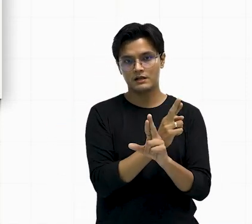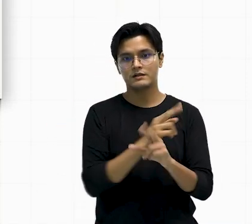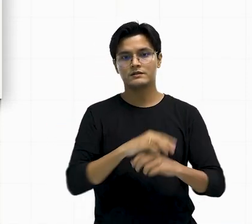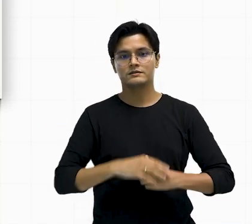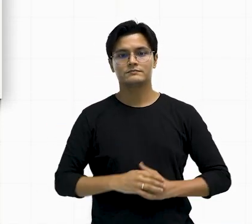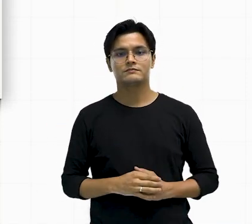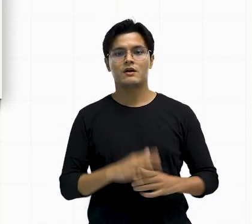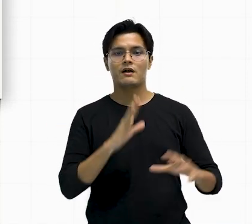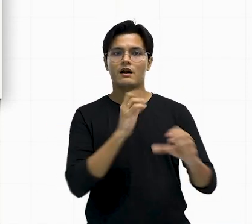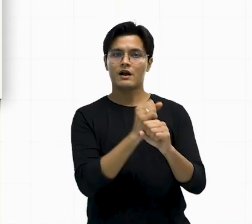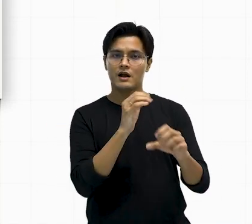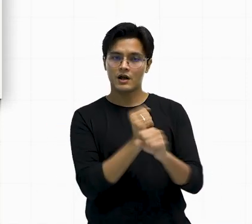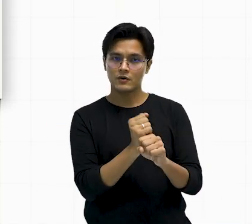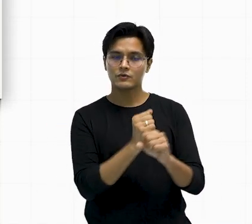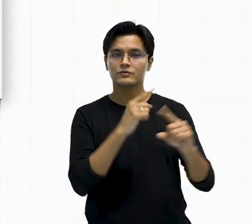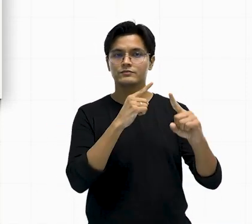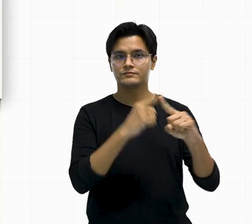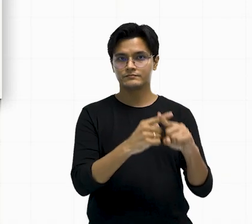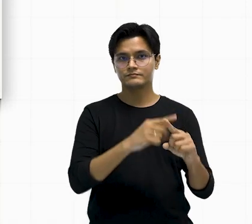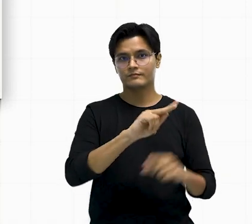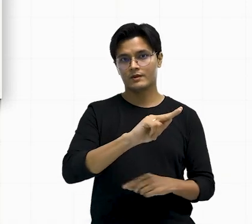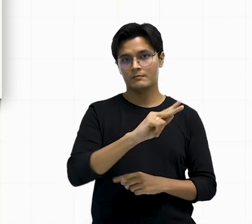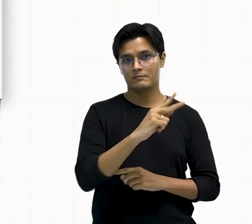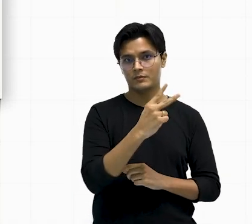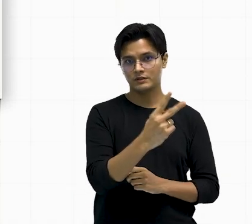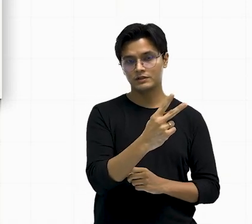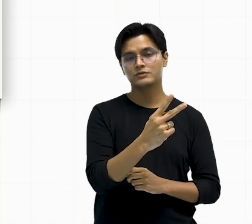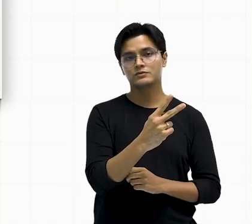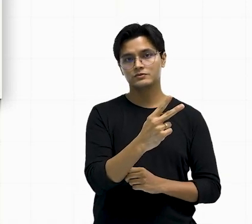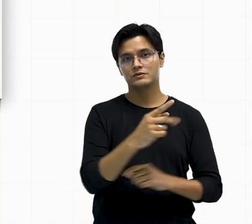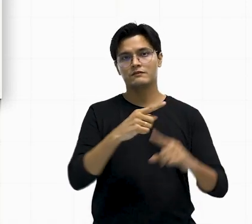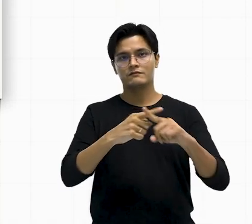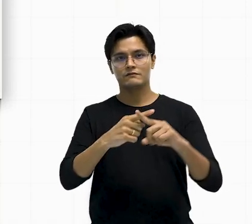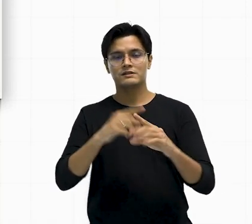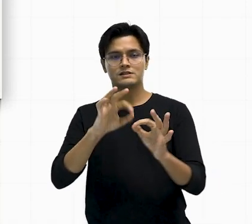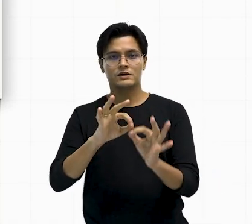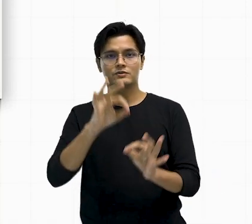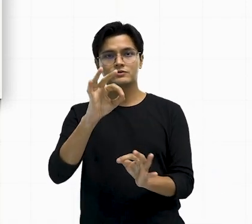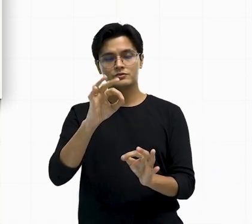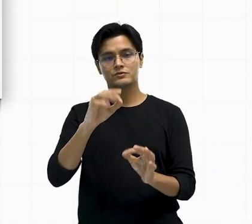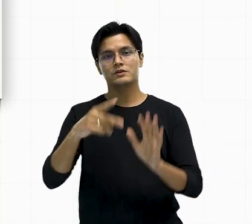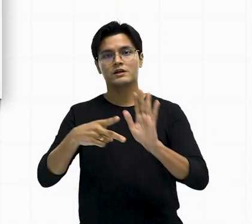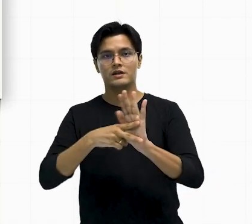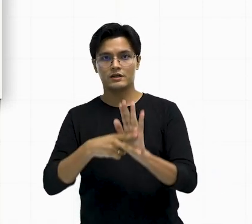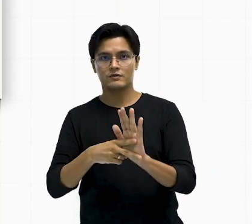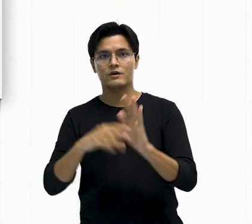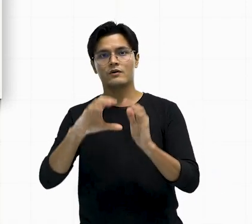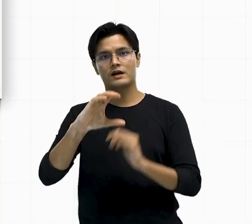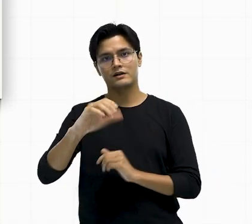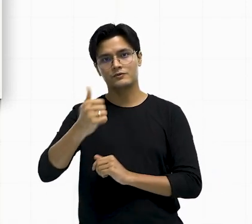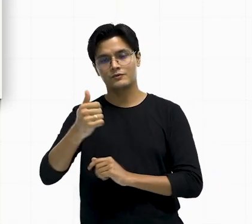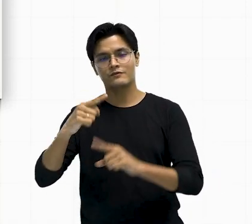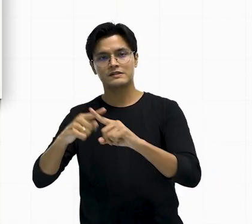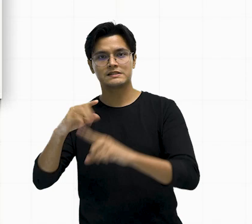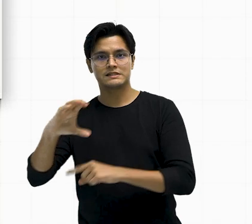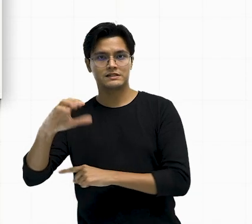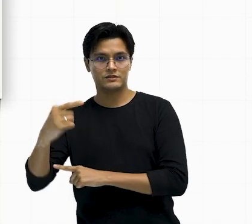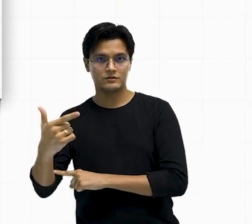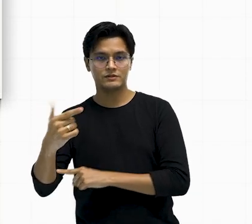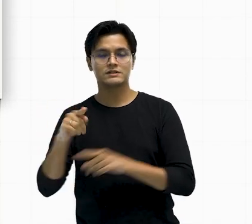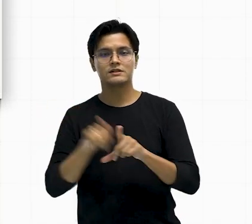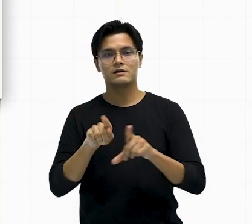produto da hipotenusa pela altura é igual ao produto dos dois catetos. Nós temos aqui